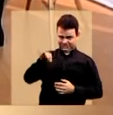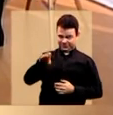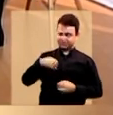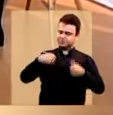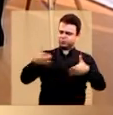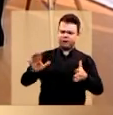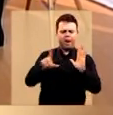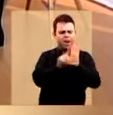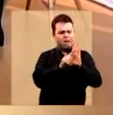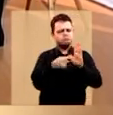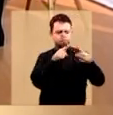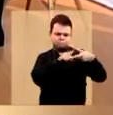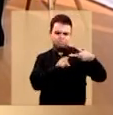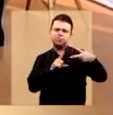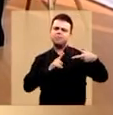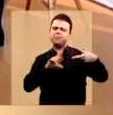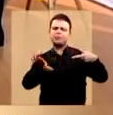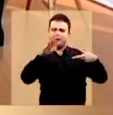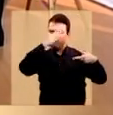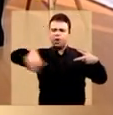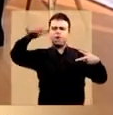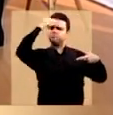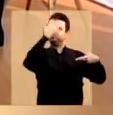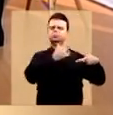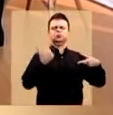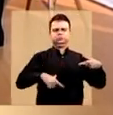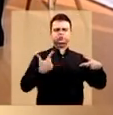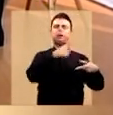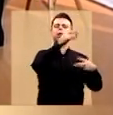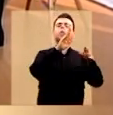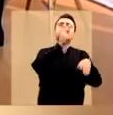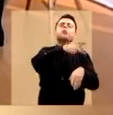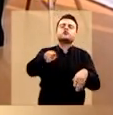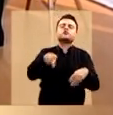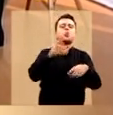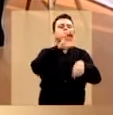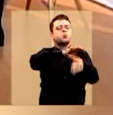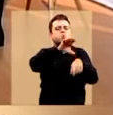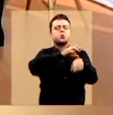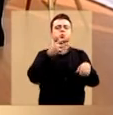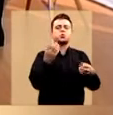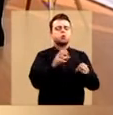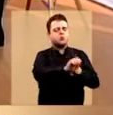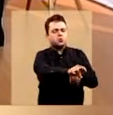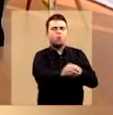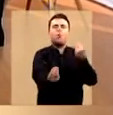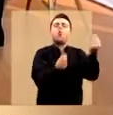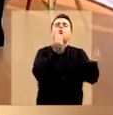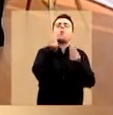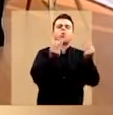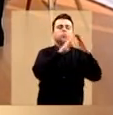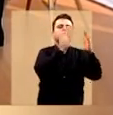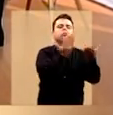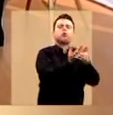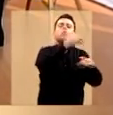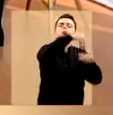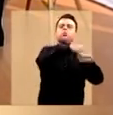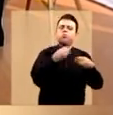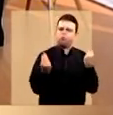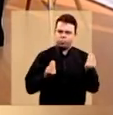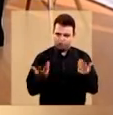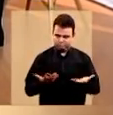a lei não garante nada. E como é que está sendo o trabalho de formação dos professores para que essa nova ótica seja inserida na sala